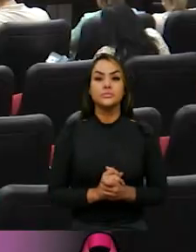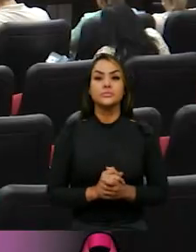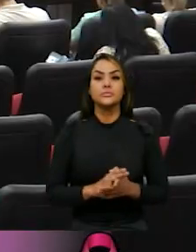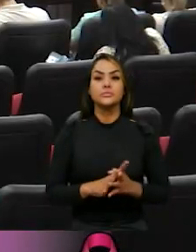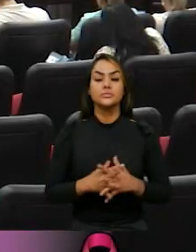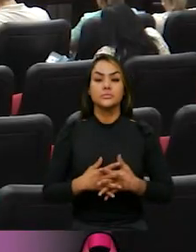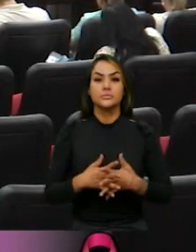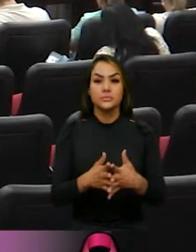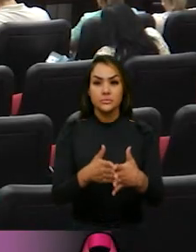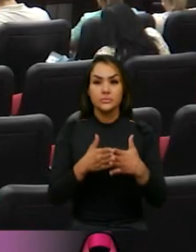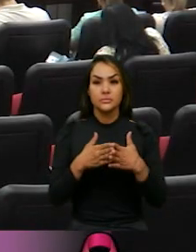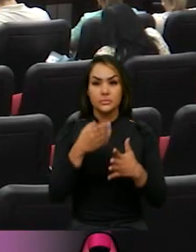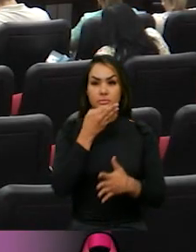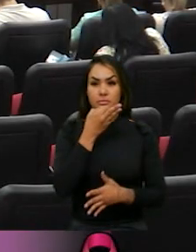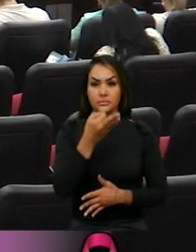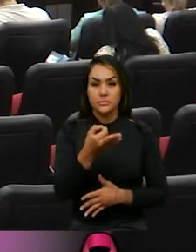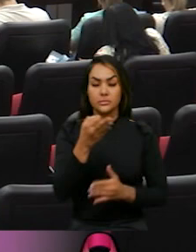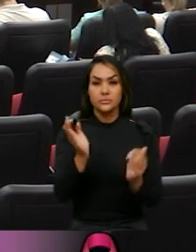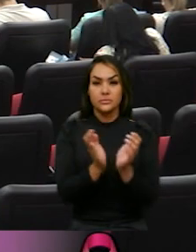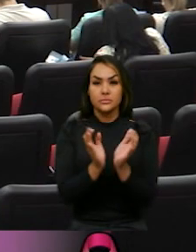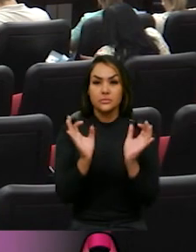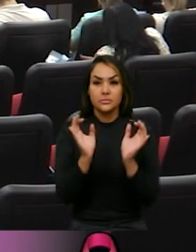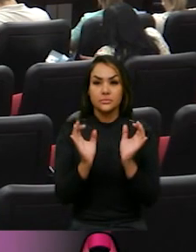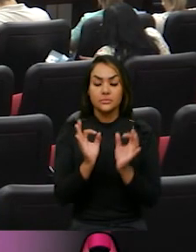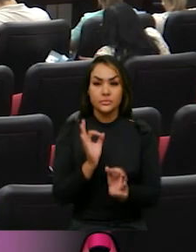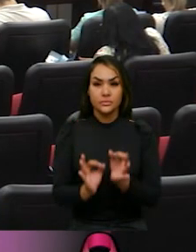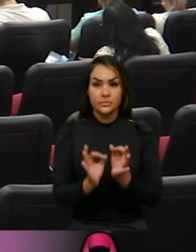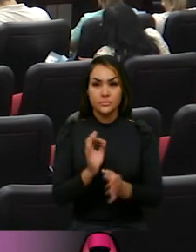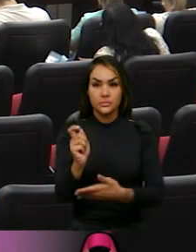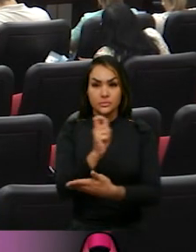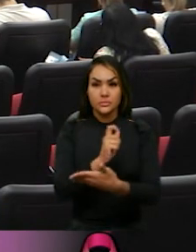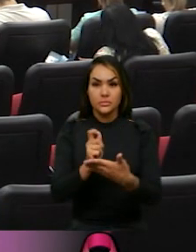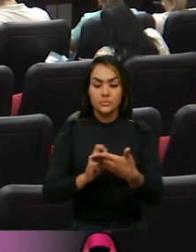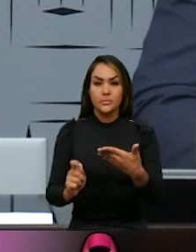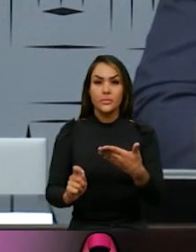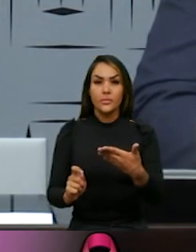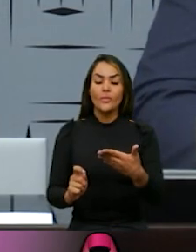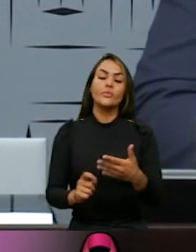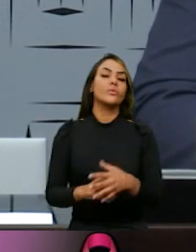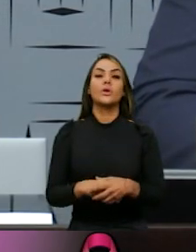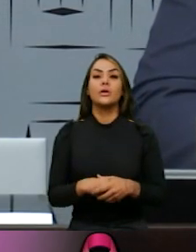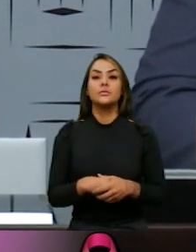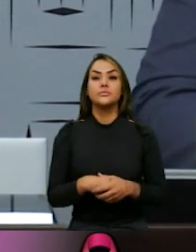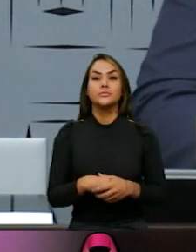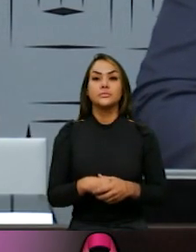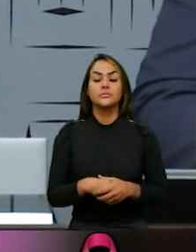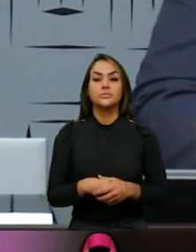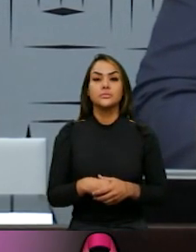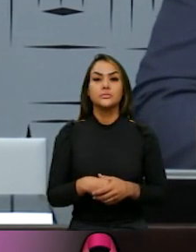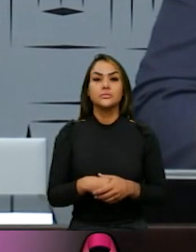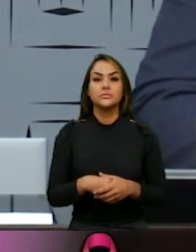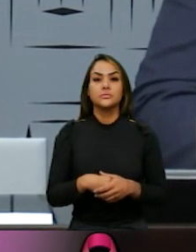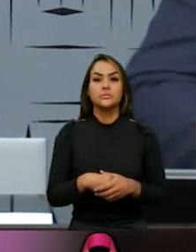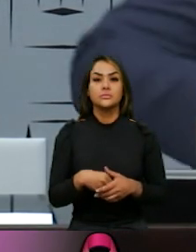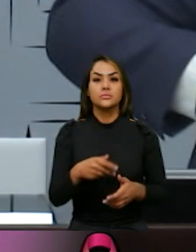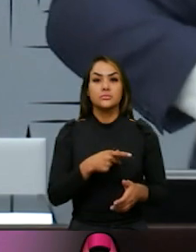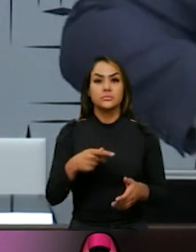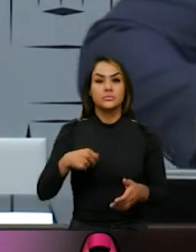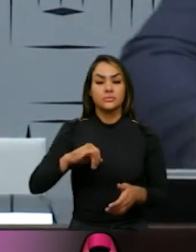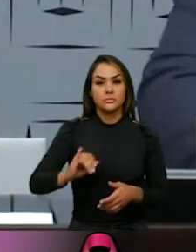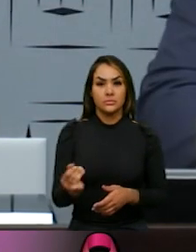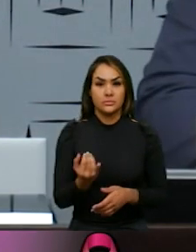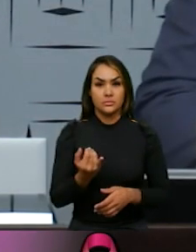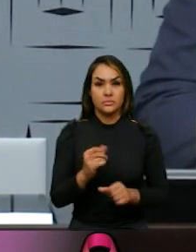Solicito o parecer da Comissão de Justiça e Redação. Adoc vereador João Moreira, em substituição ao vereador